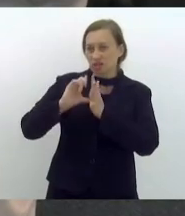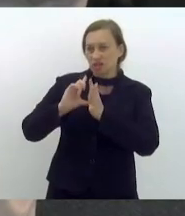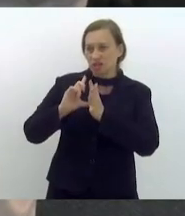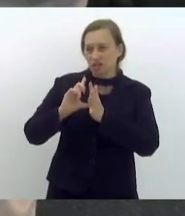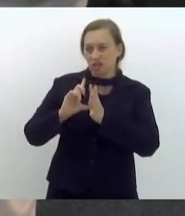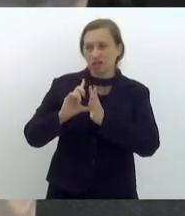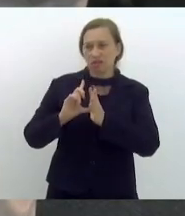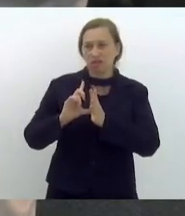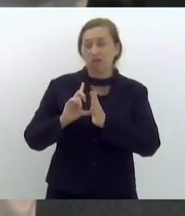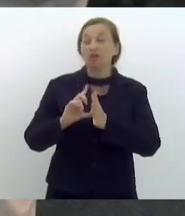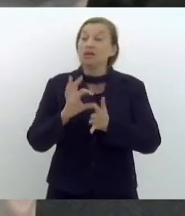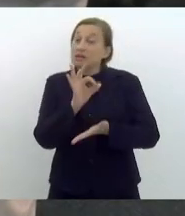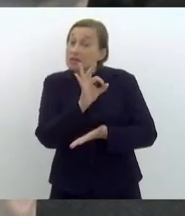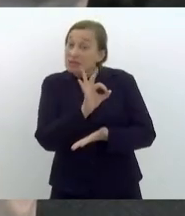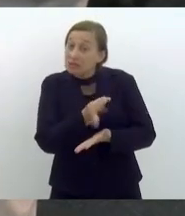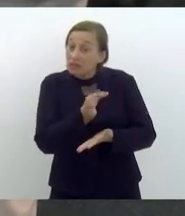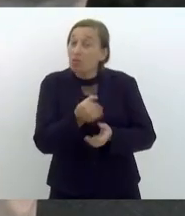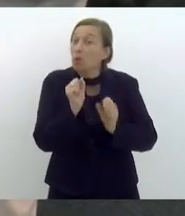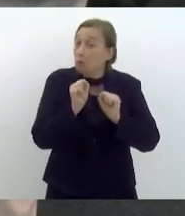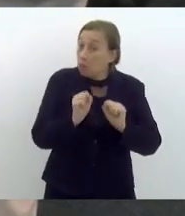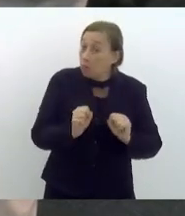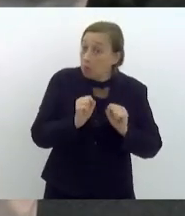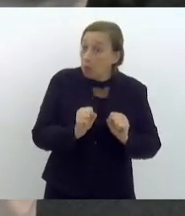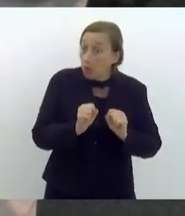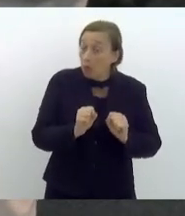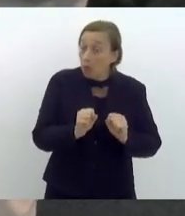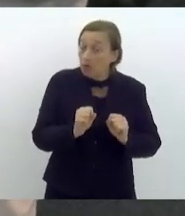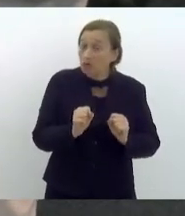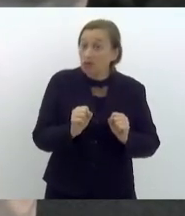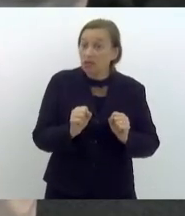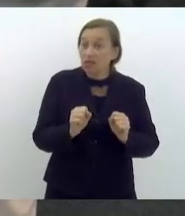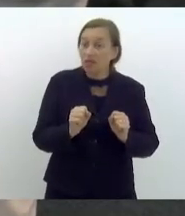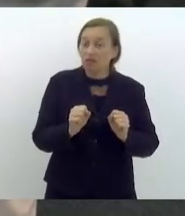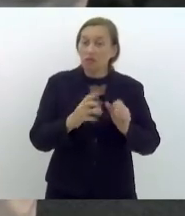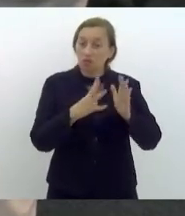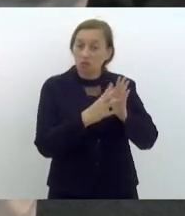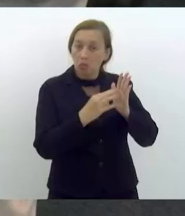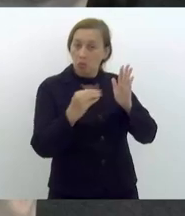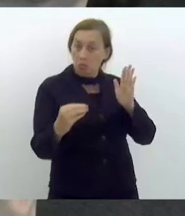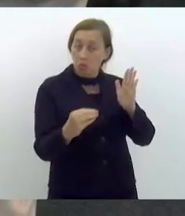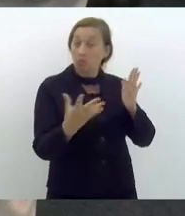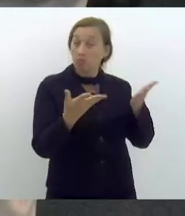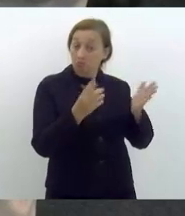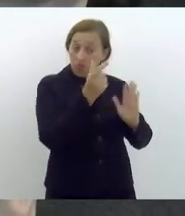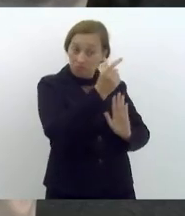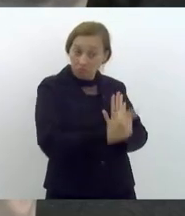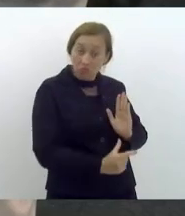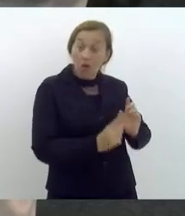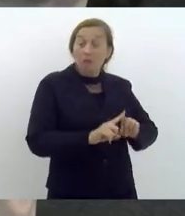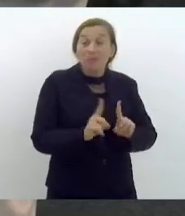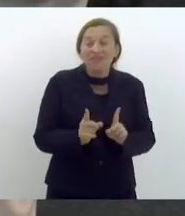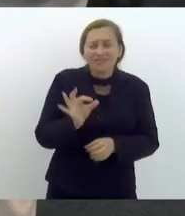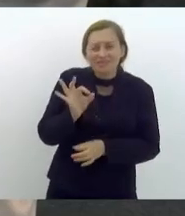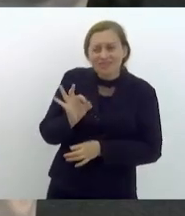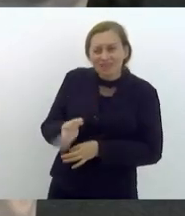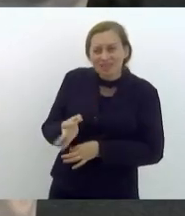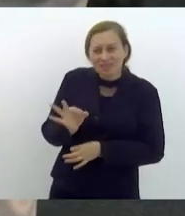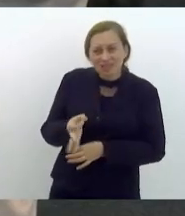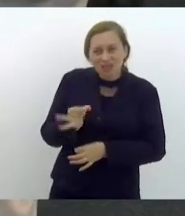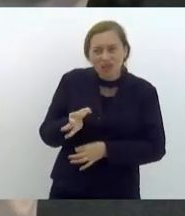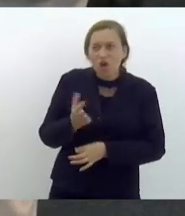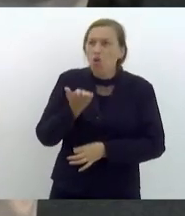e evidentemente podem se apontar como exemplo é evidente que